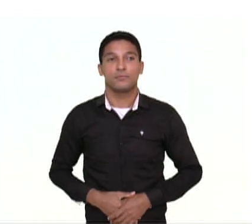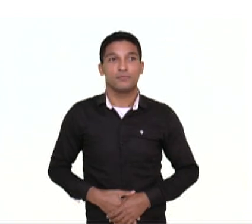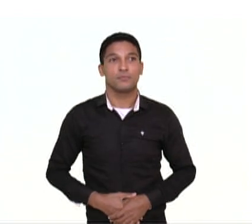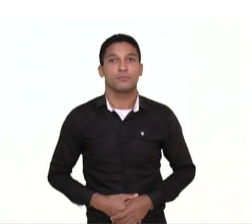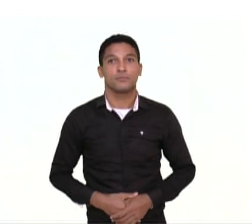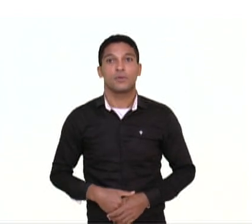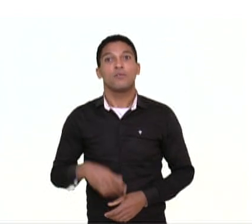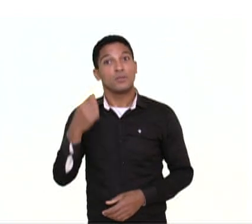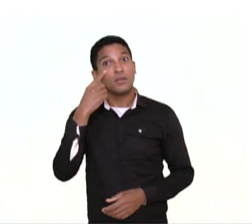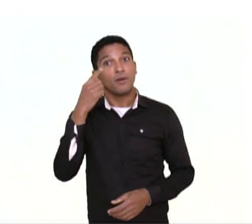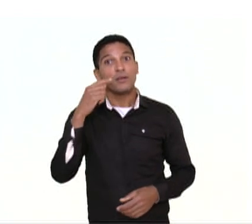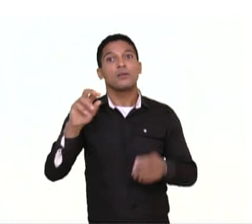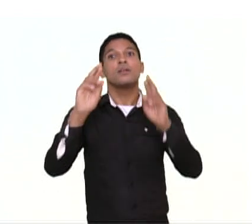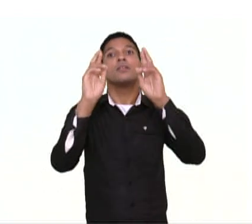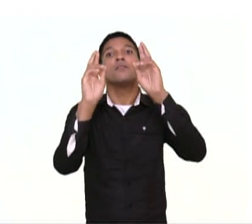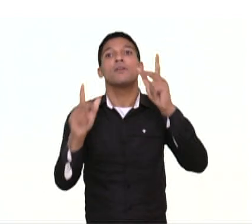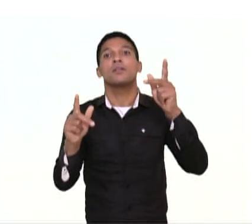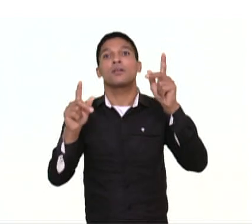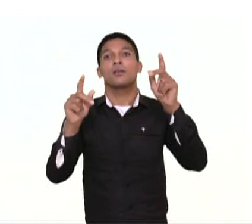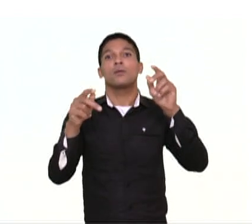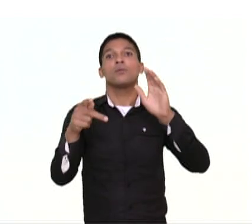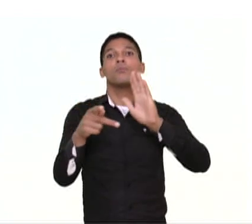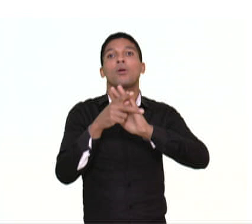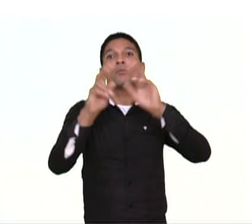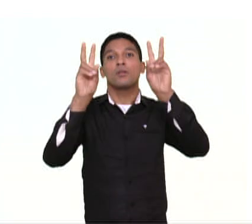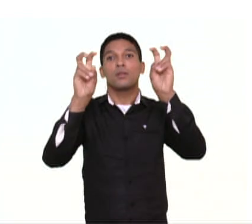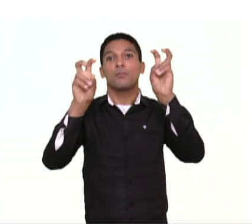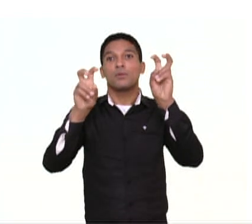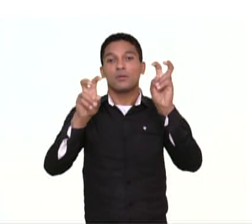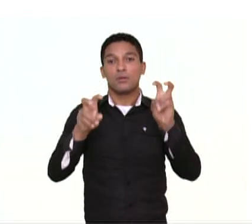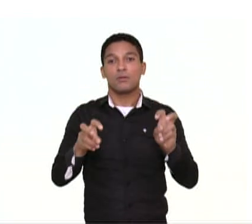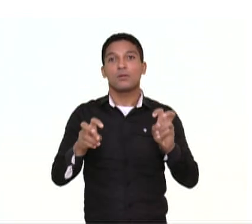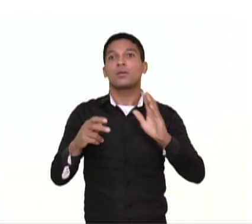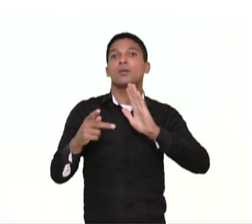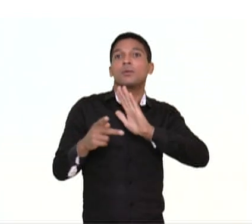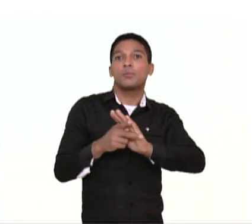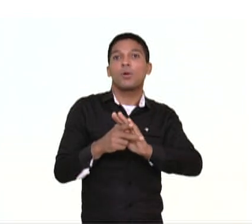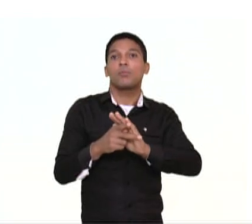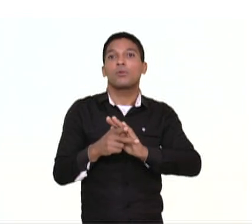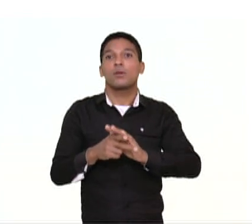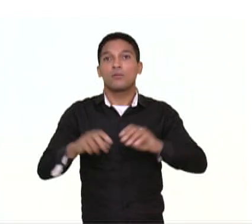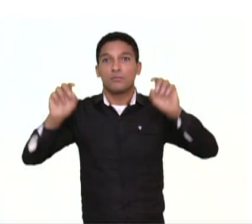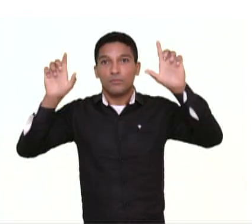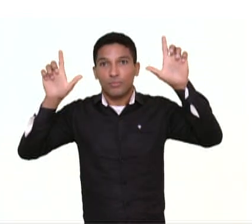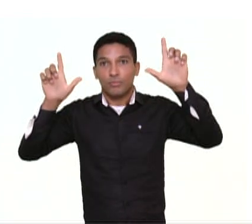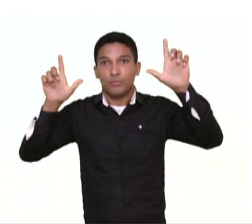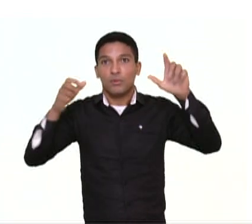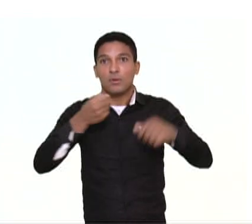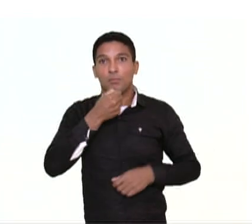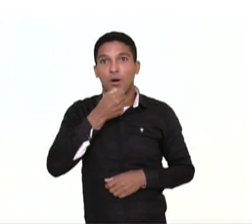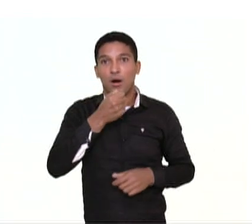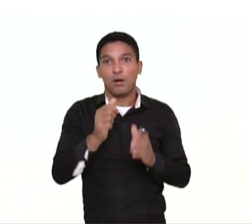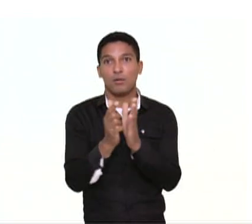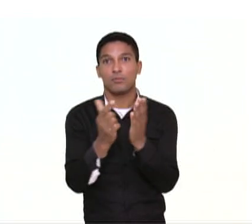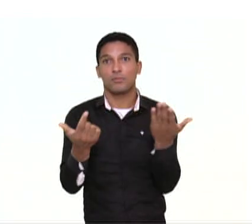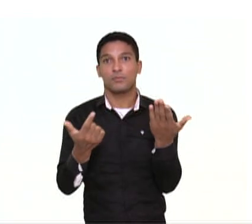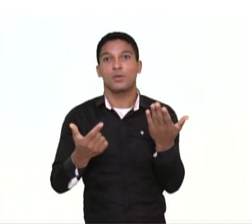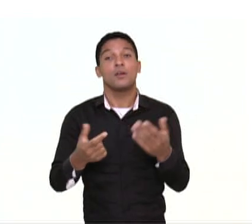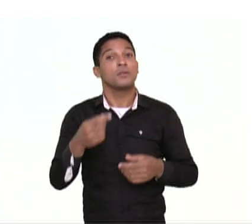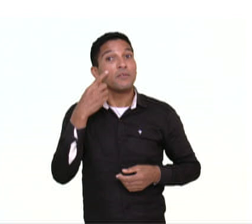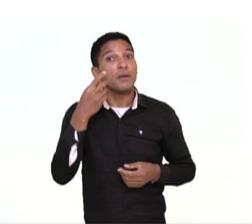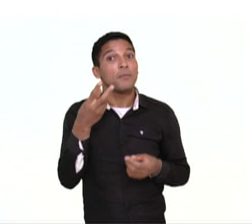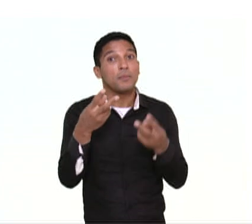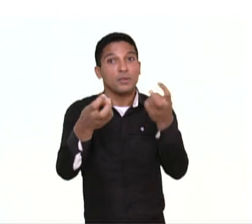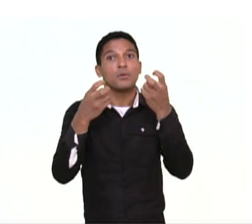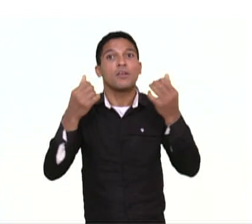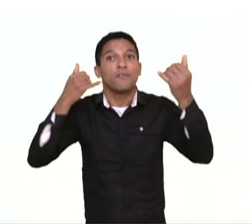possíveis nas reportagens, entender a finalidade da produção, inferir informações implícitas e explícitas no